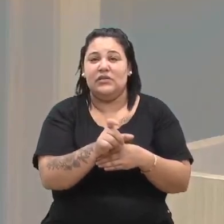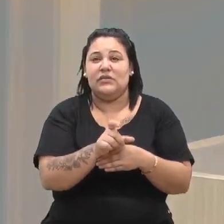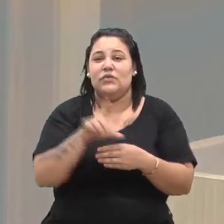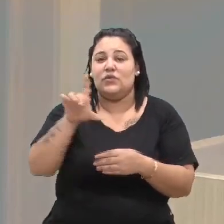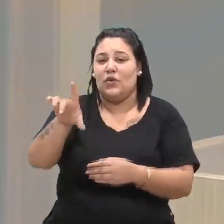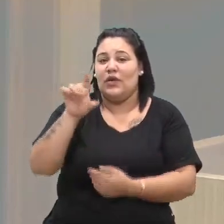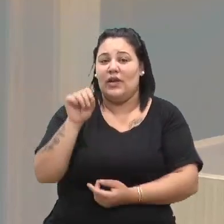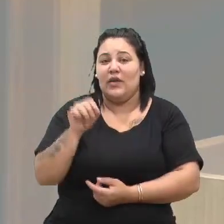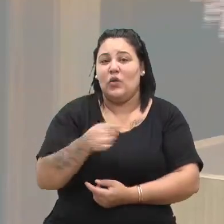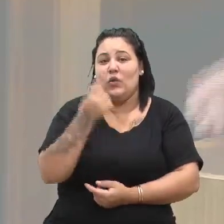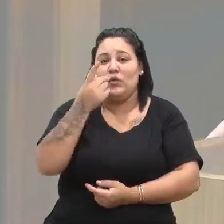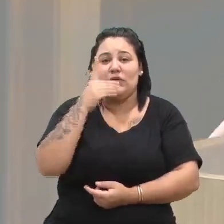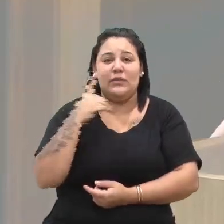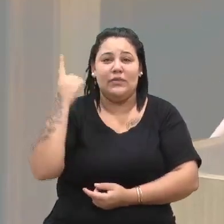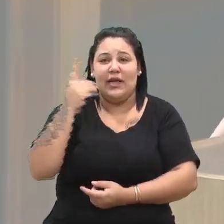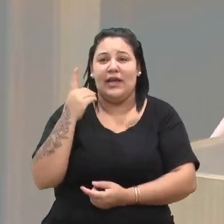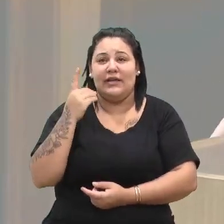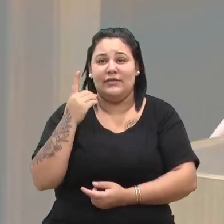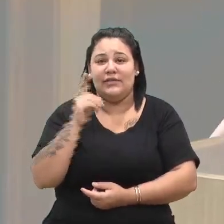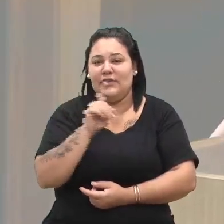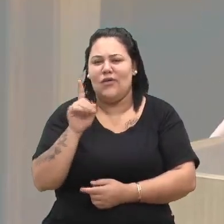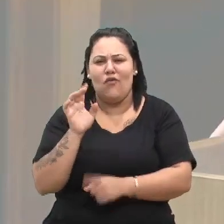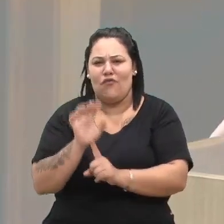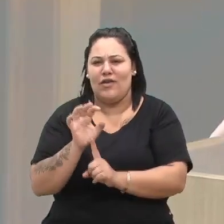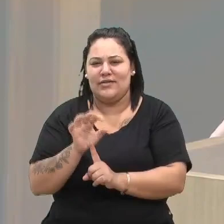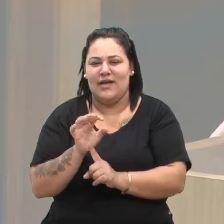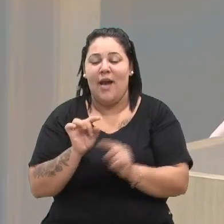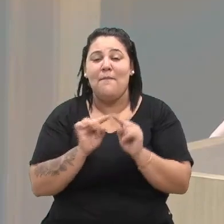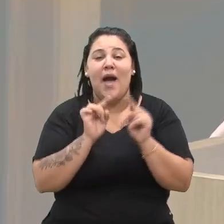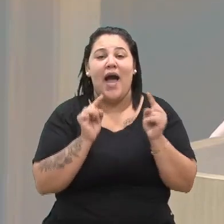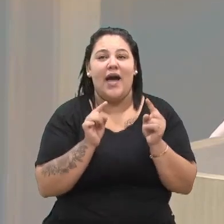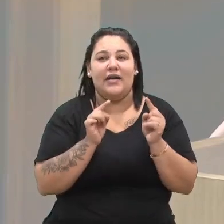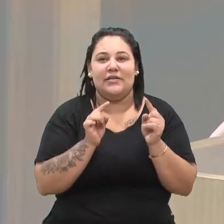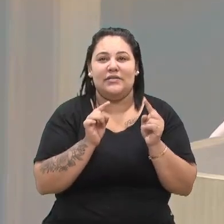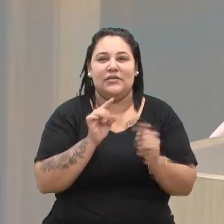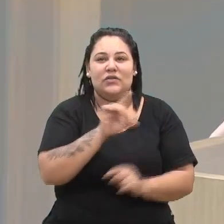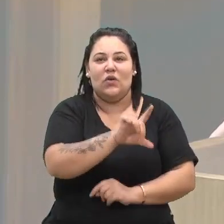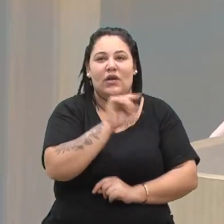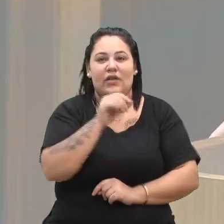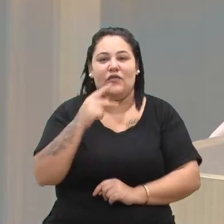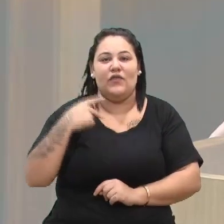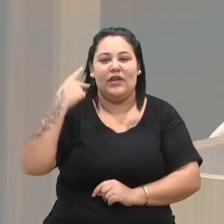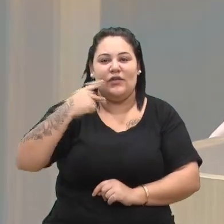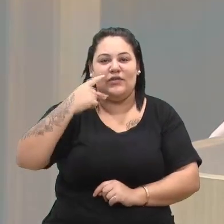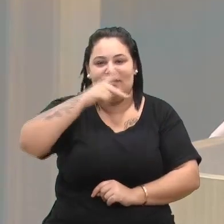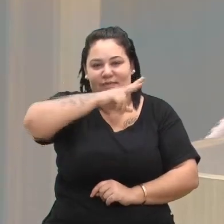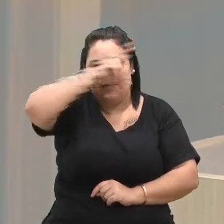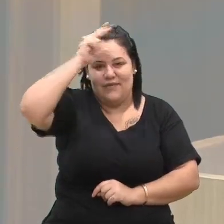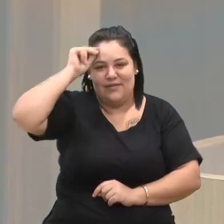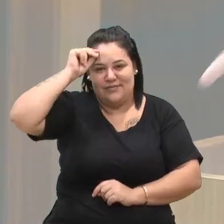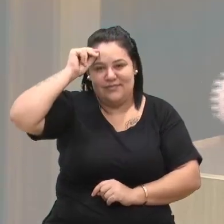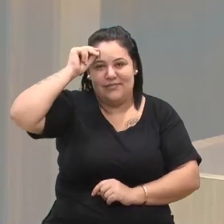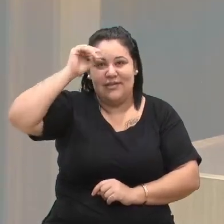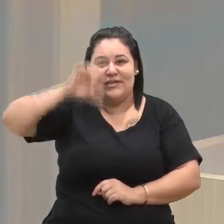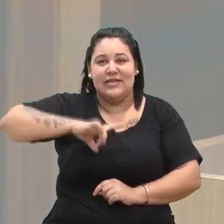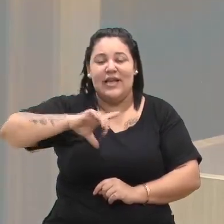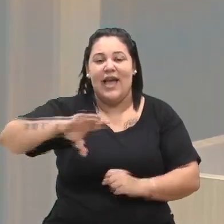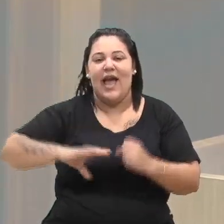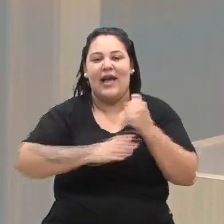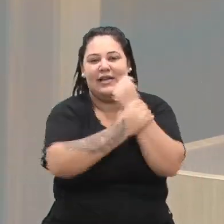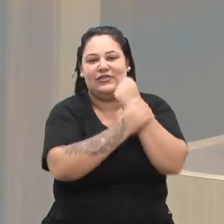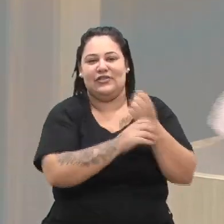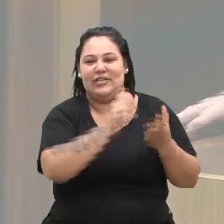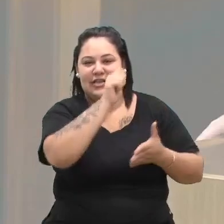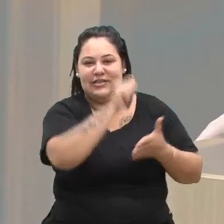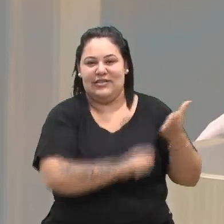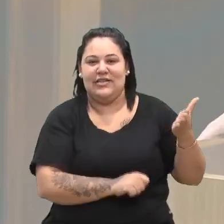que no fim não afeta muito, mas elegendo vereadores e prefeitos, eles têm a garantia da assinatura,